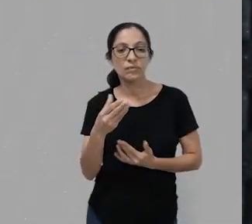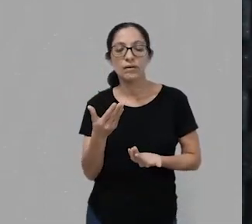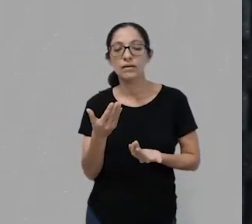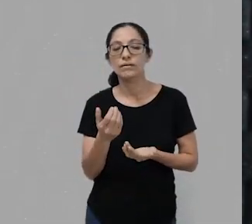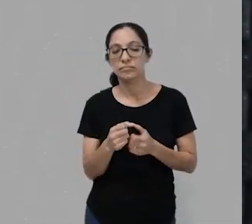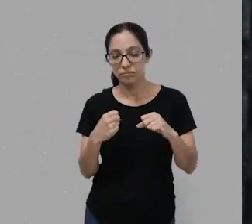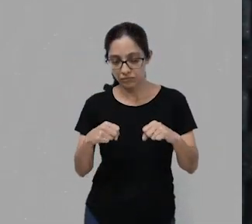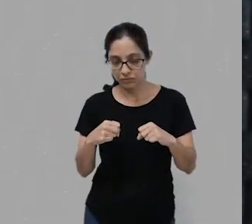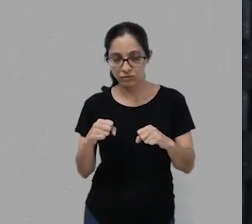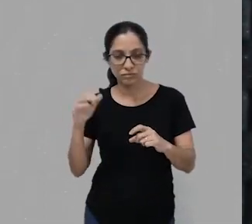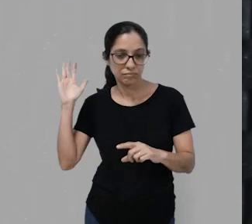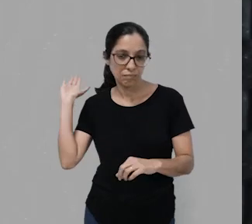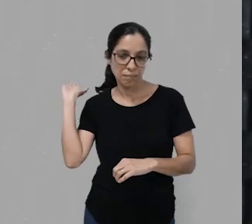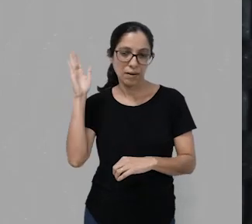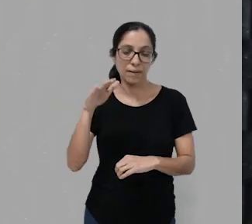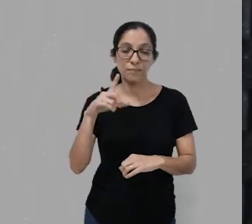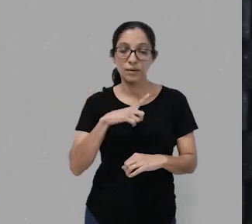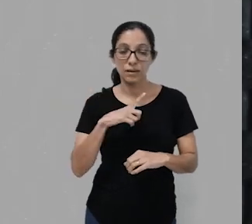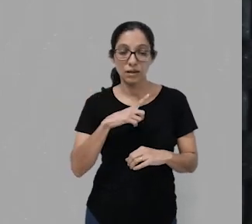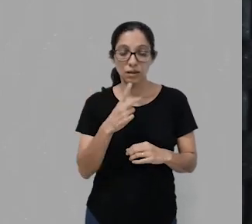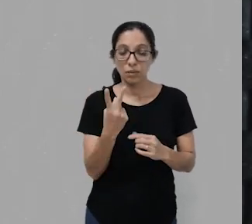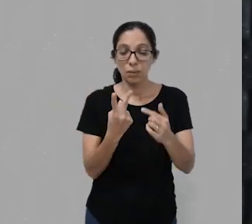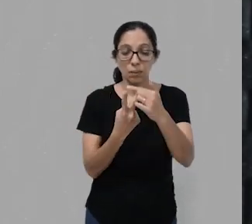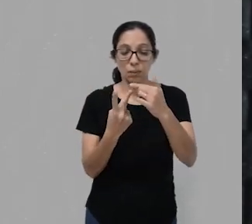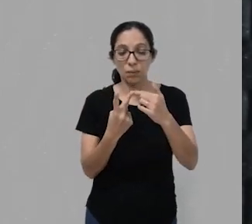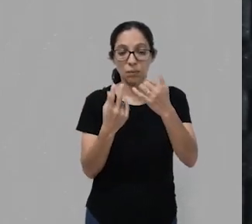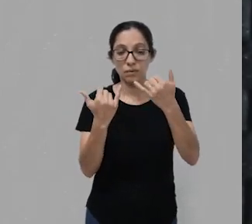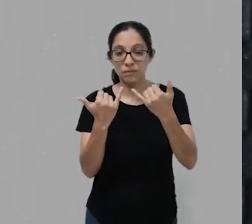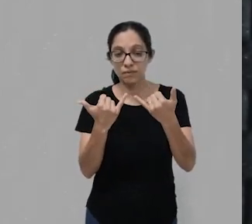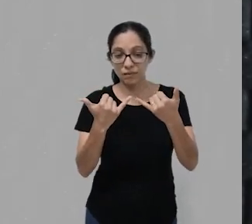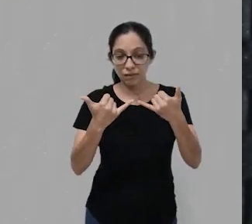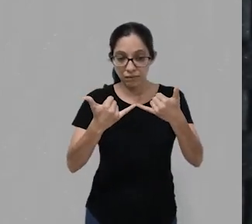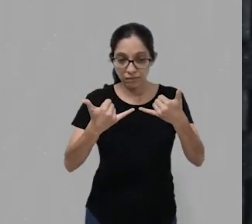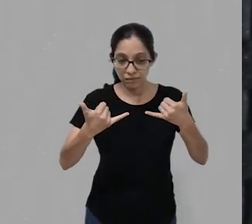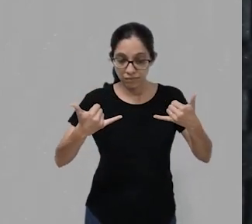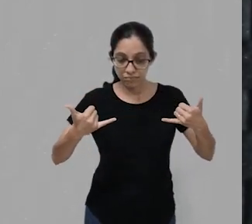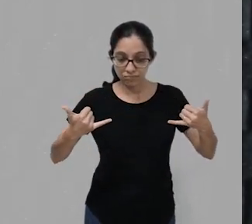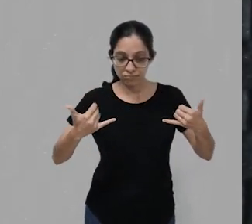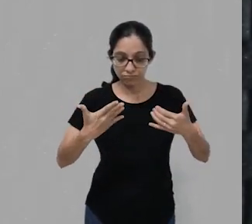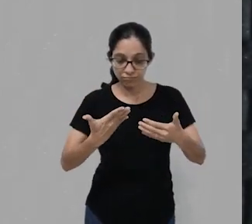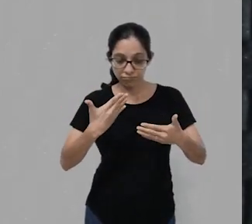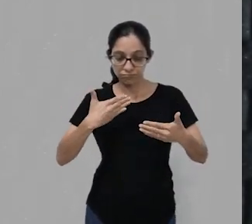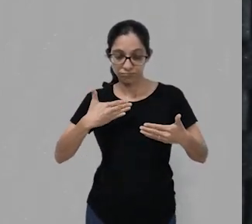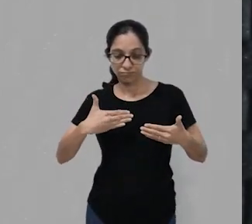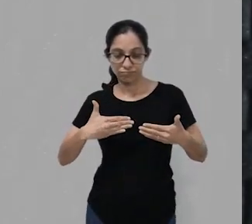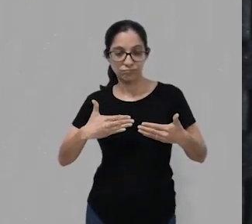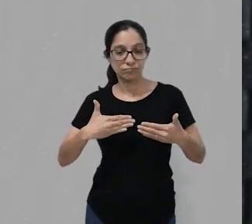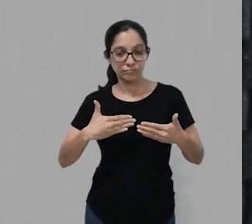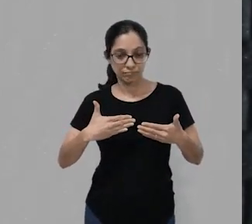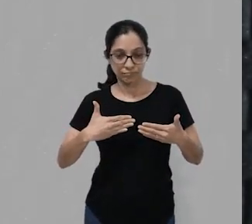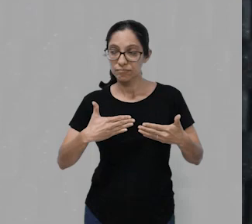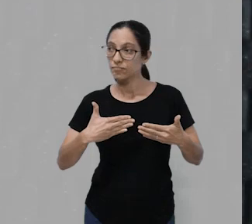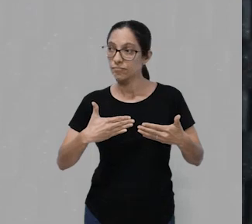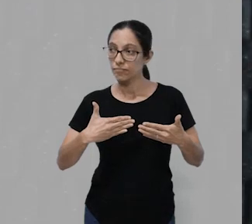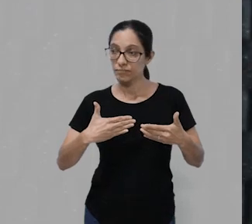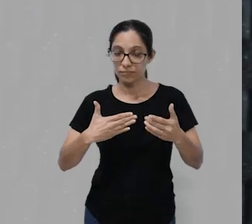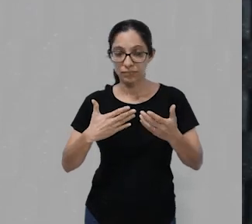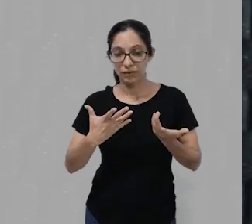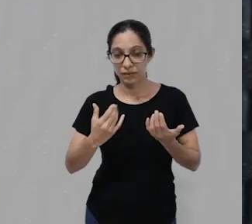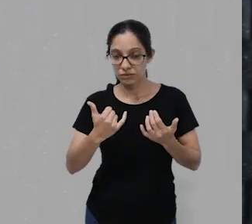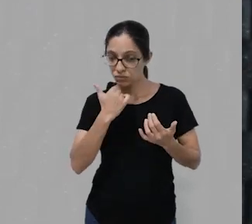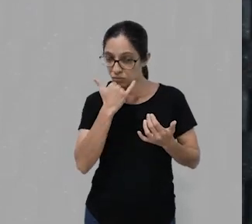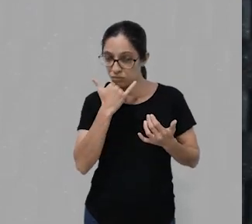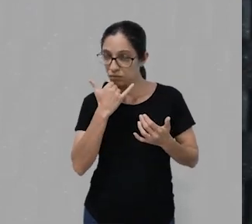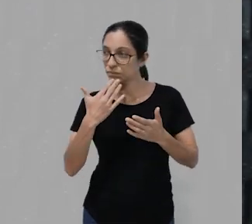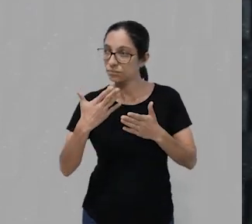dessa linha aqui. E existem duas linhas aqui na linha de fundo. O que são essas linhas? Aqui é a linha